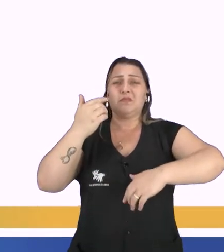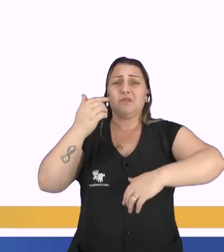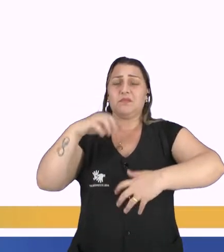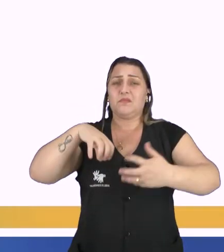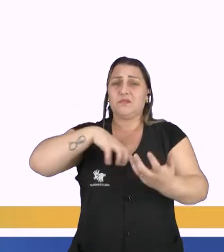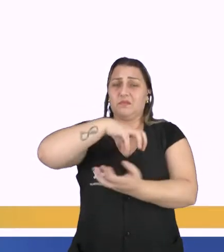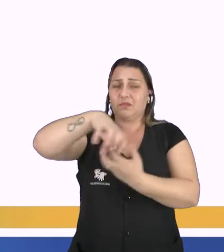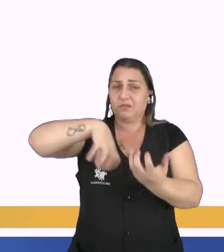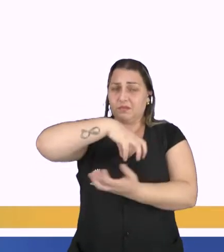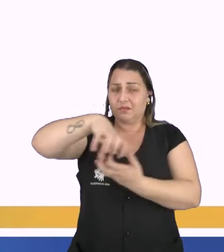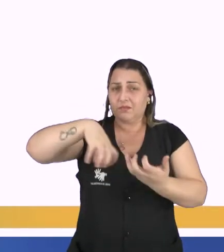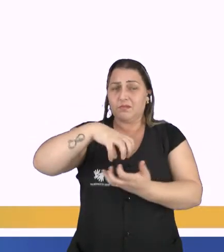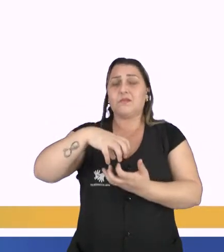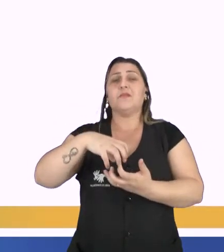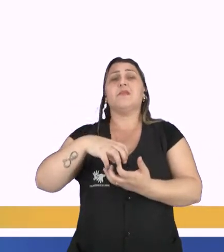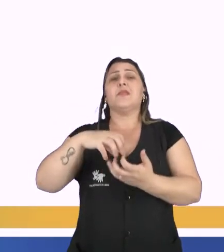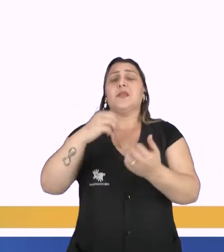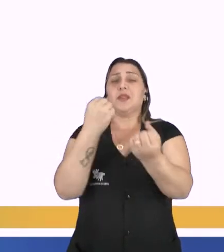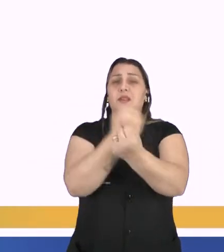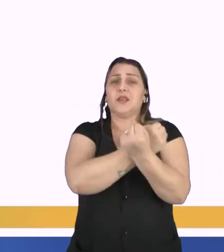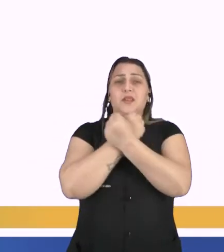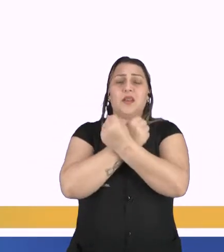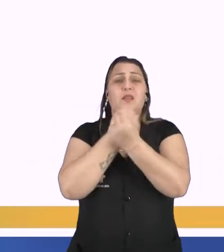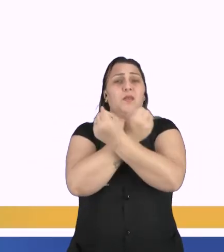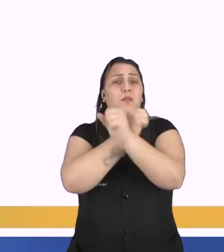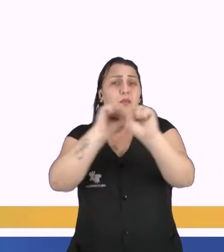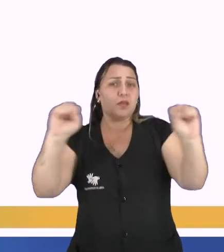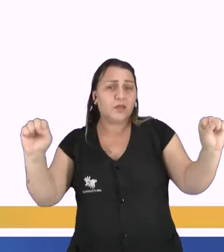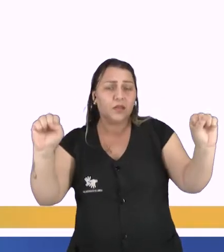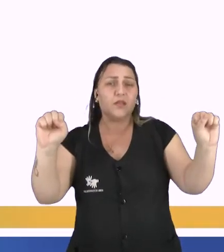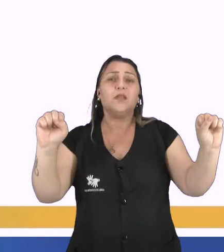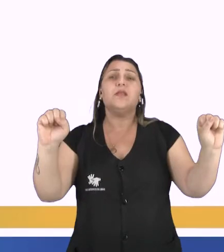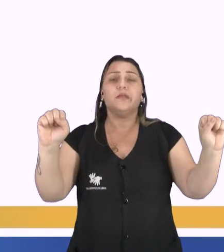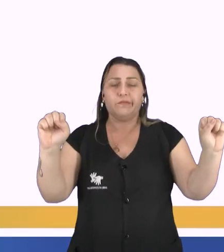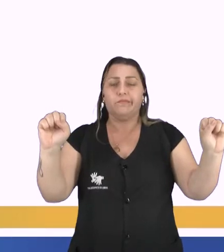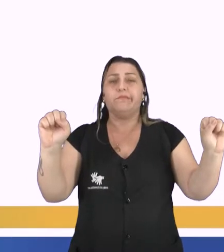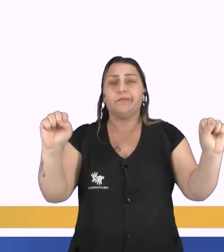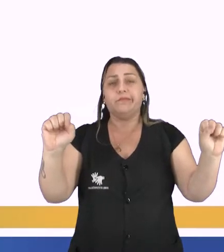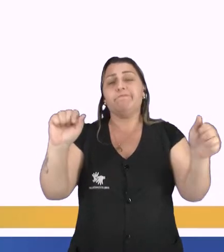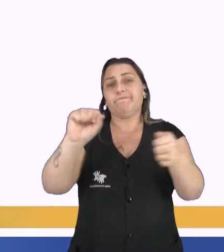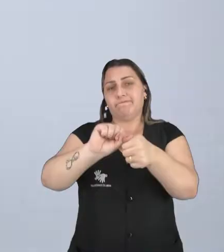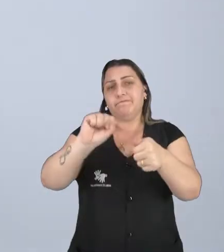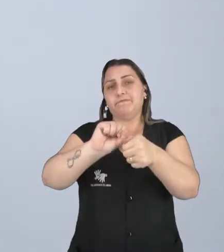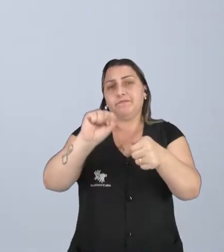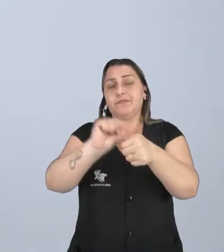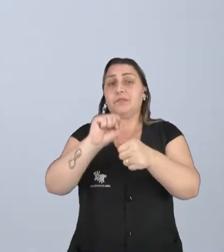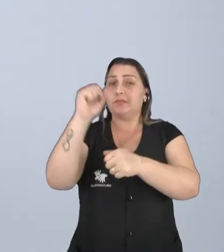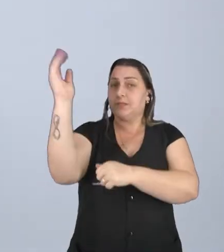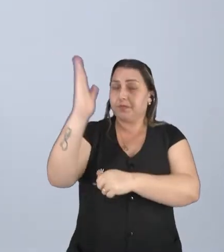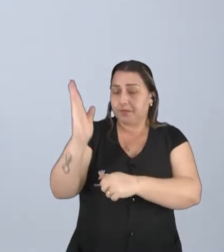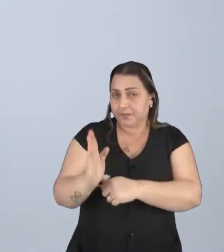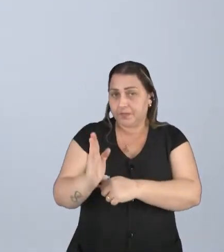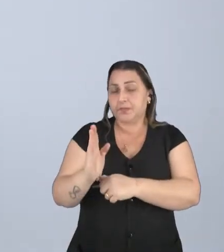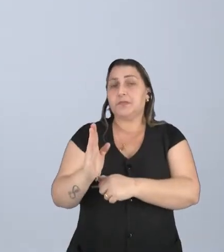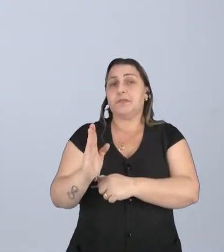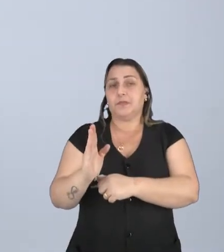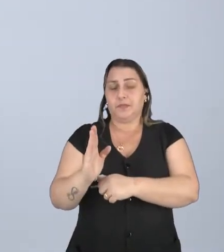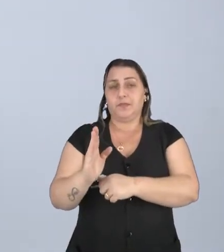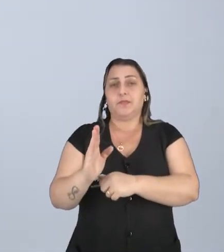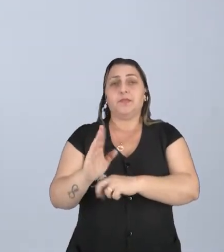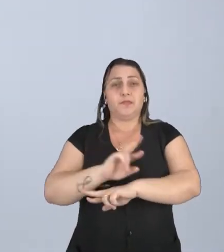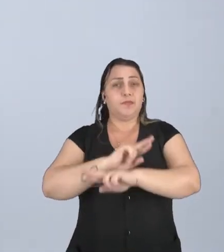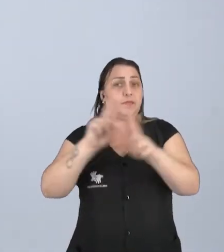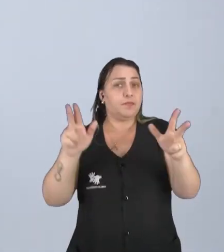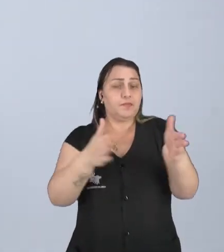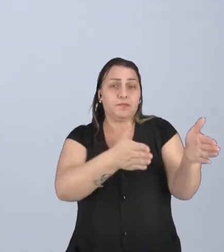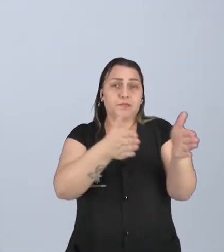ou poder provincial, escravidão ou abolição, né? Então eram as questões aí que fizeram o Brasil ser bem efervescente